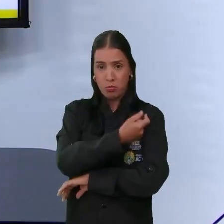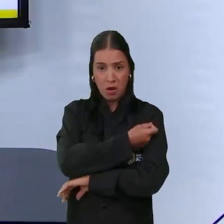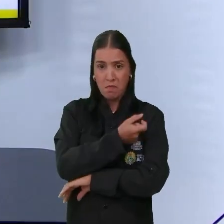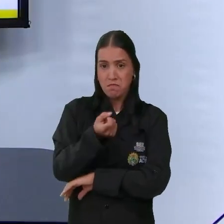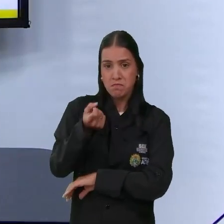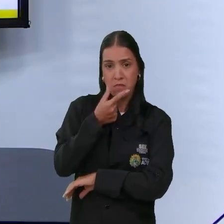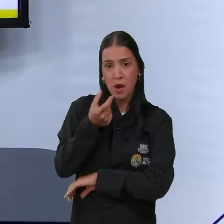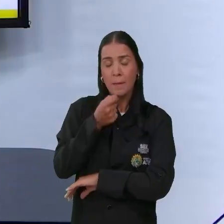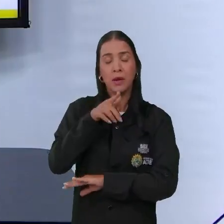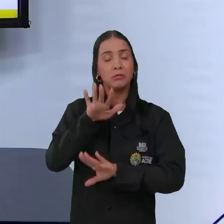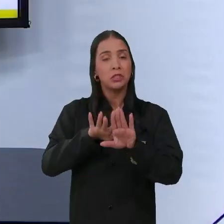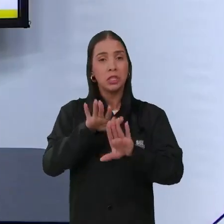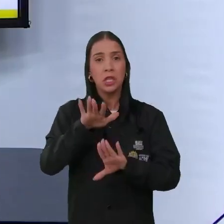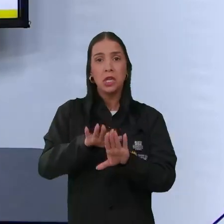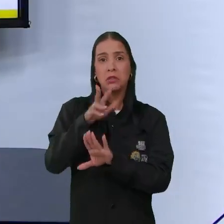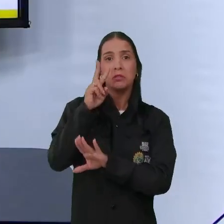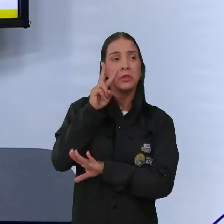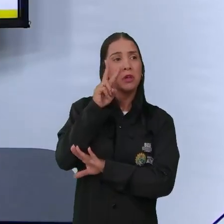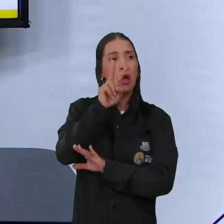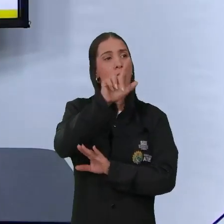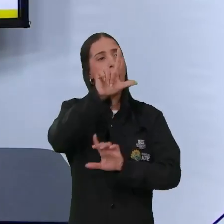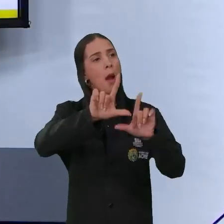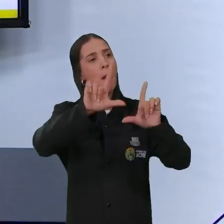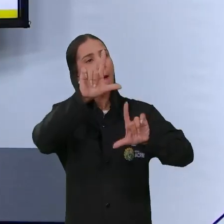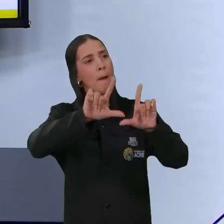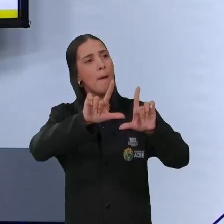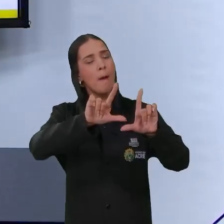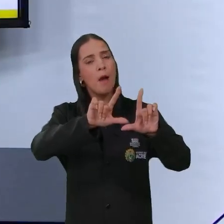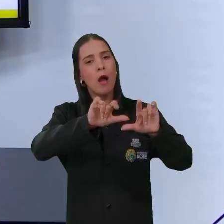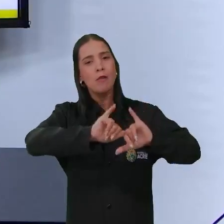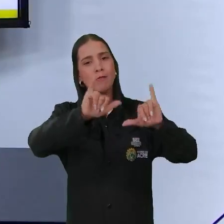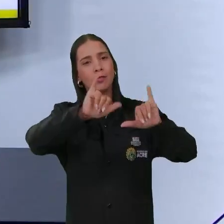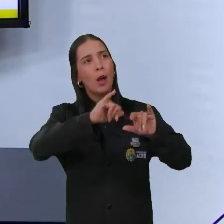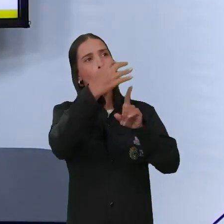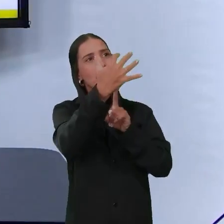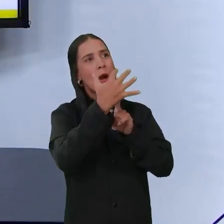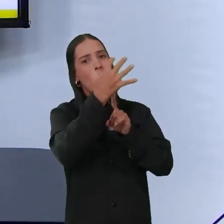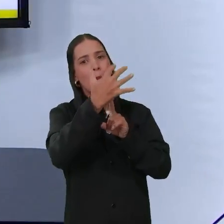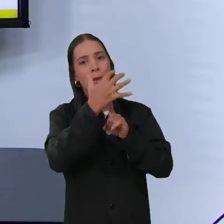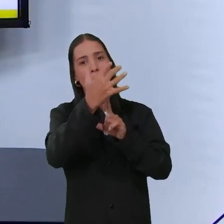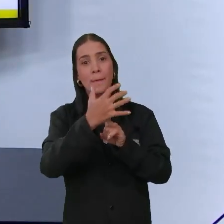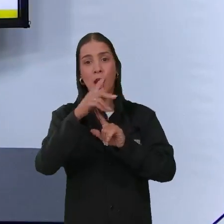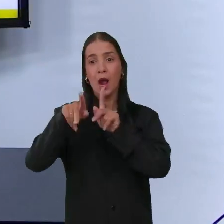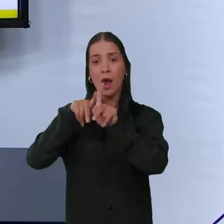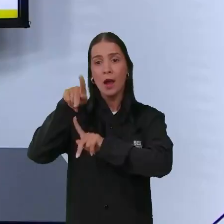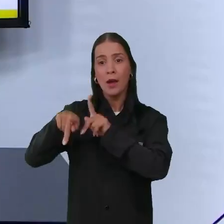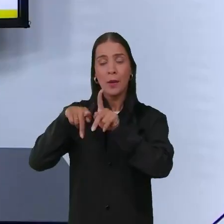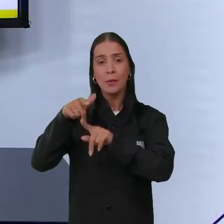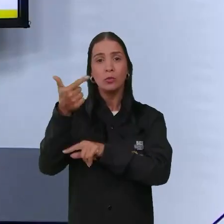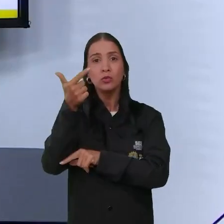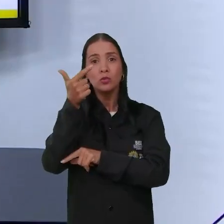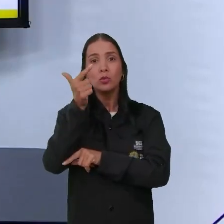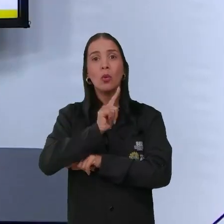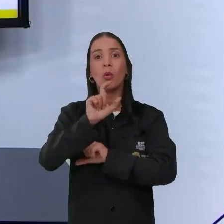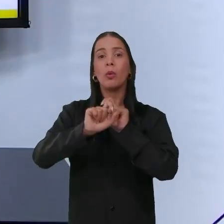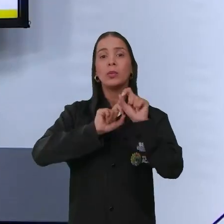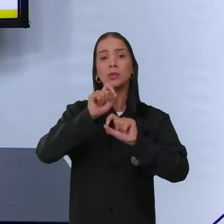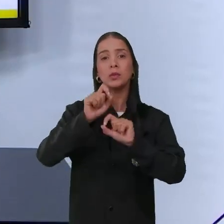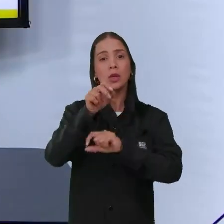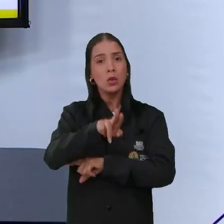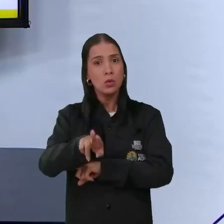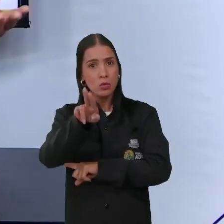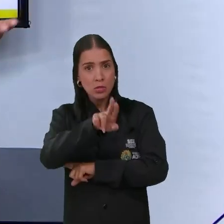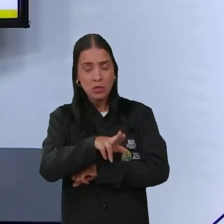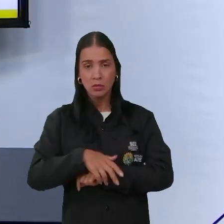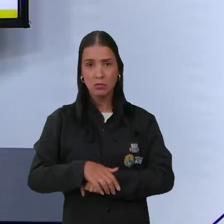ser aí difundido com amplidão e muitas vezes a gente nem acaba questionando